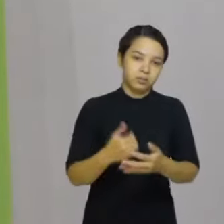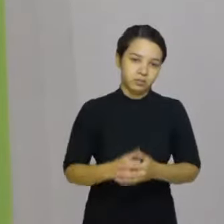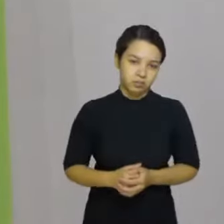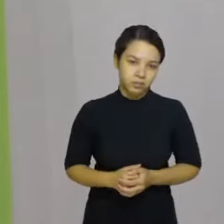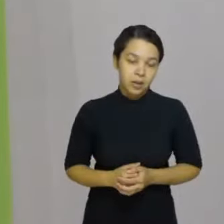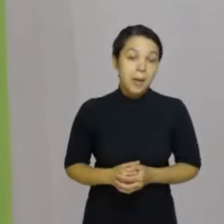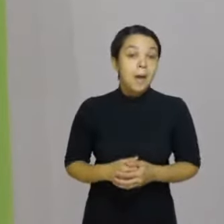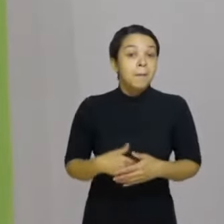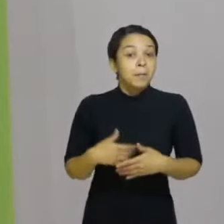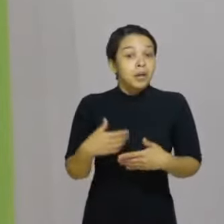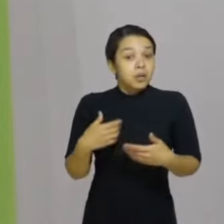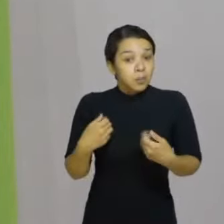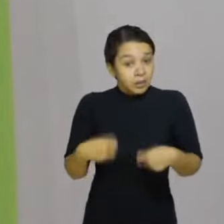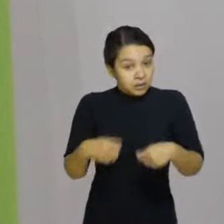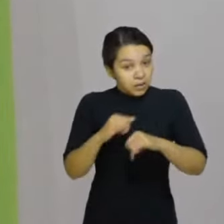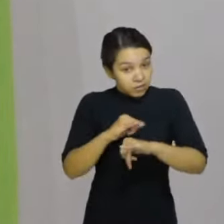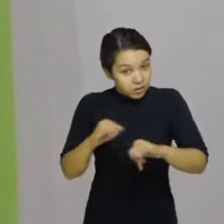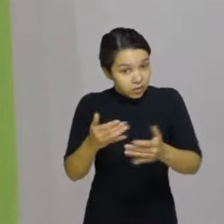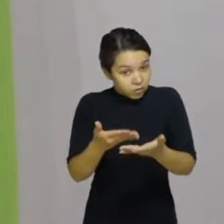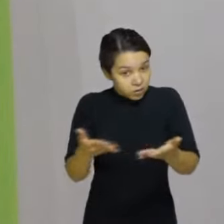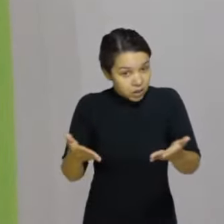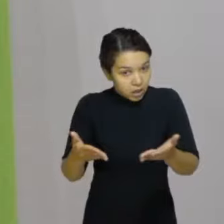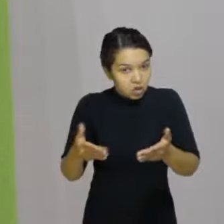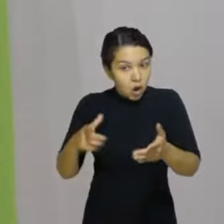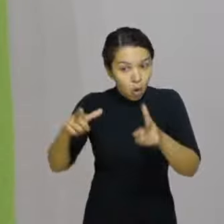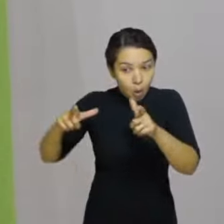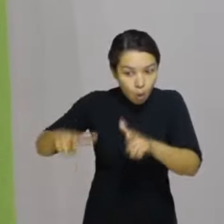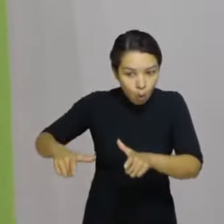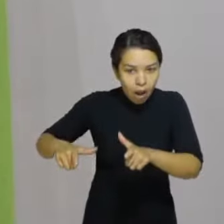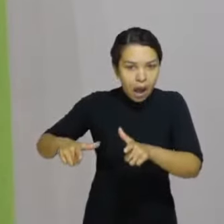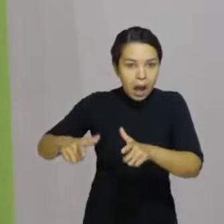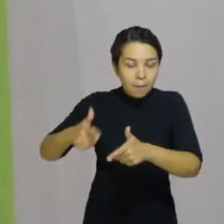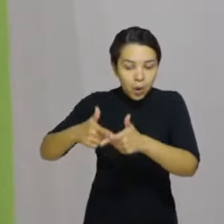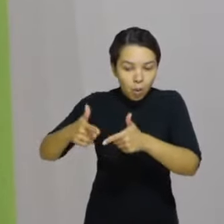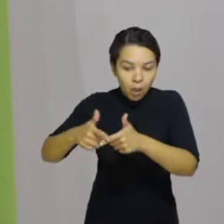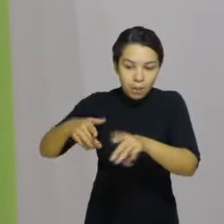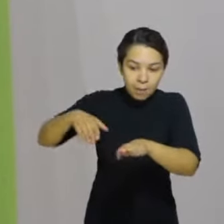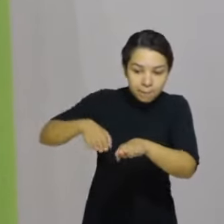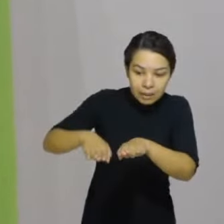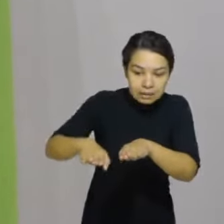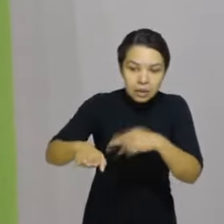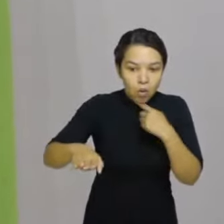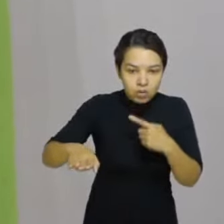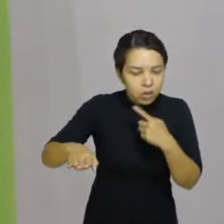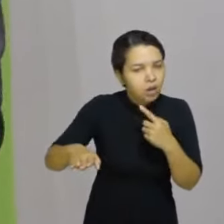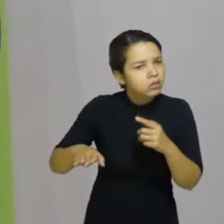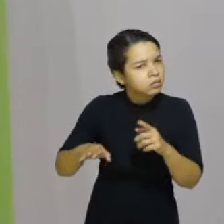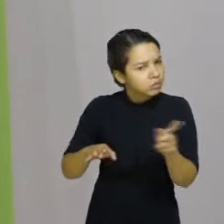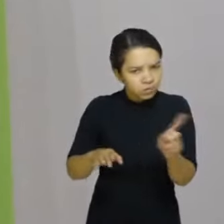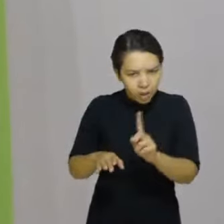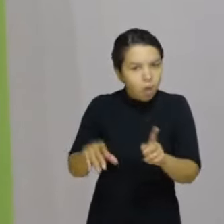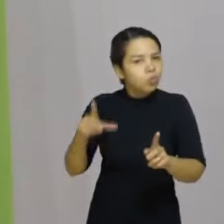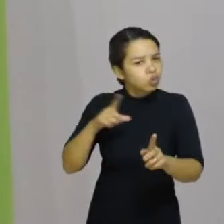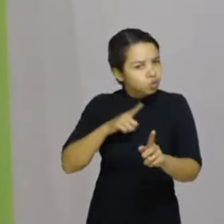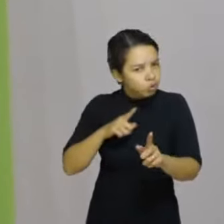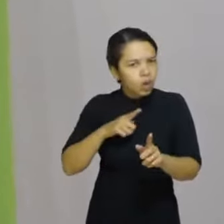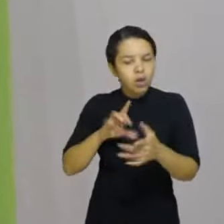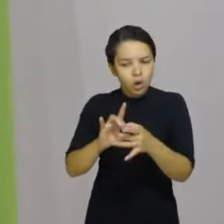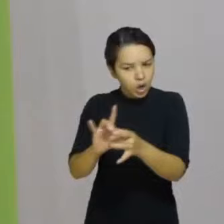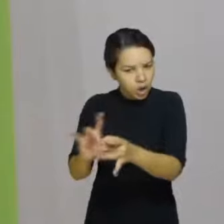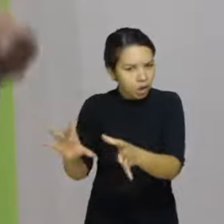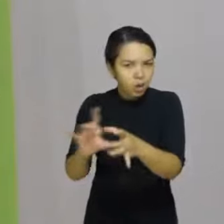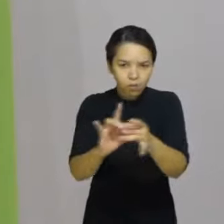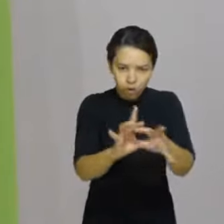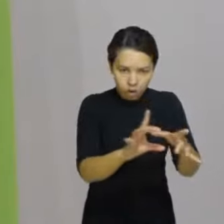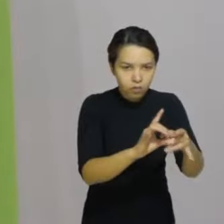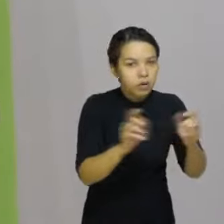ponto fechado, obstruído, bloqueado. Todos estão liberados para o trânsito, né, da melhor maneira possível, dentro